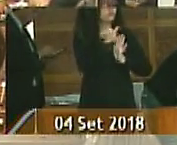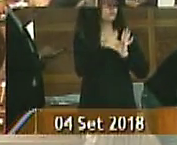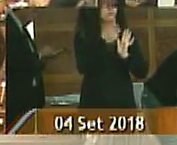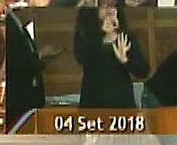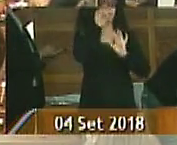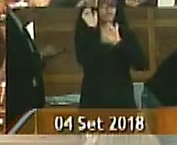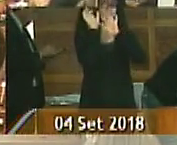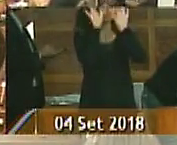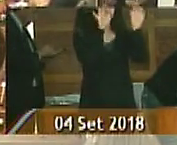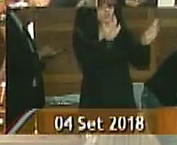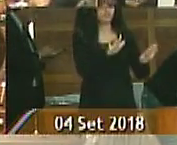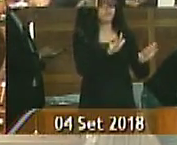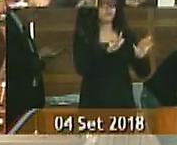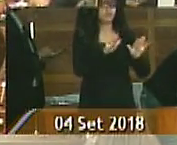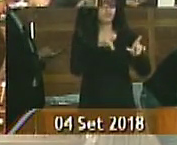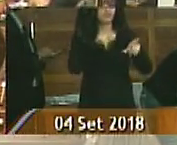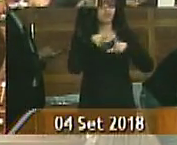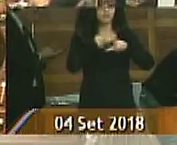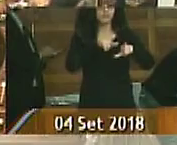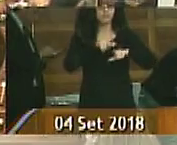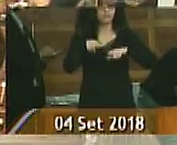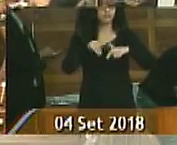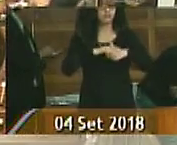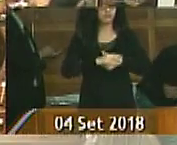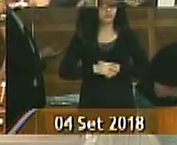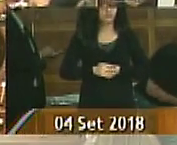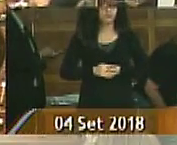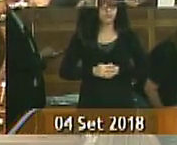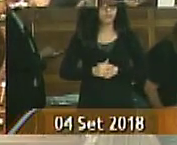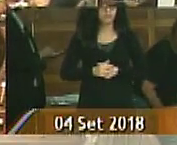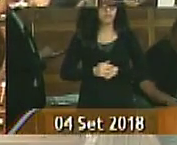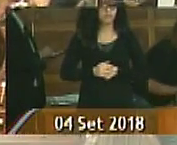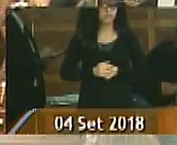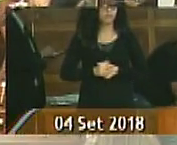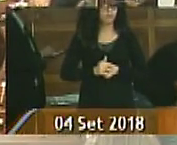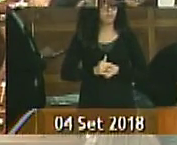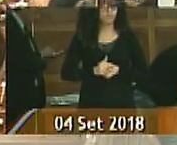Deus abençoe esse lindo trabalho que é feito no nosso município.